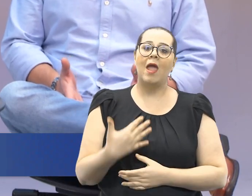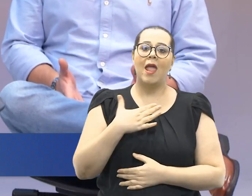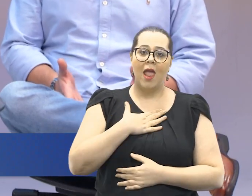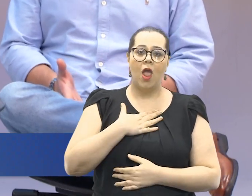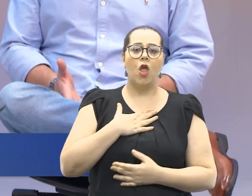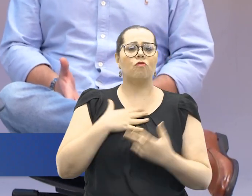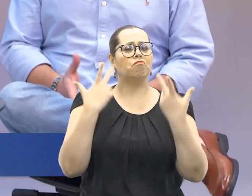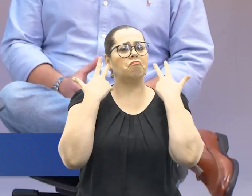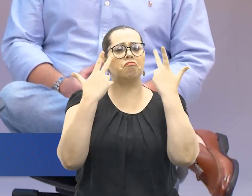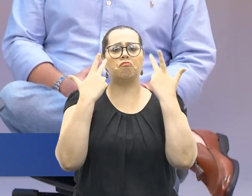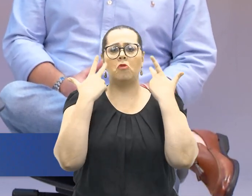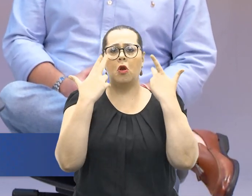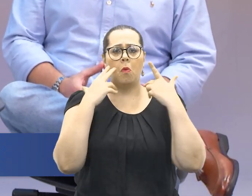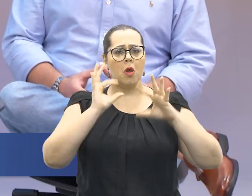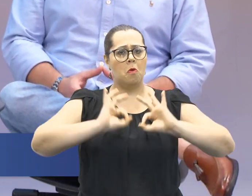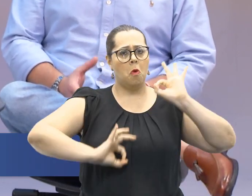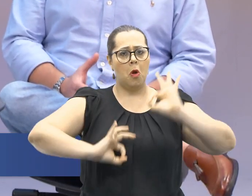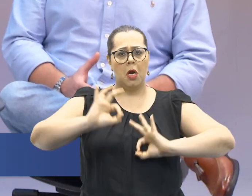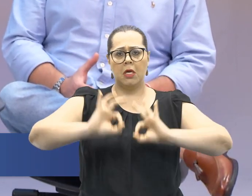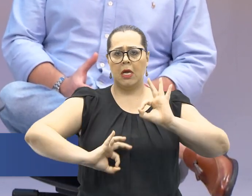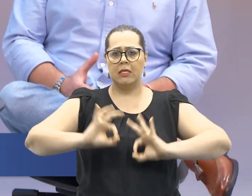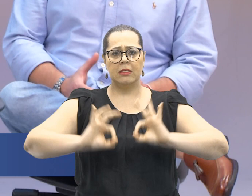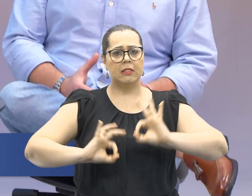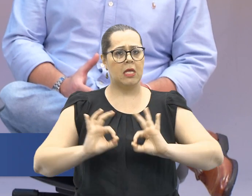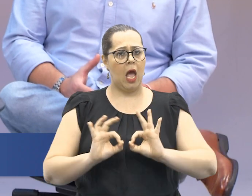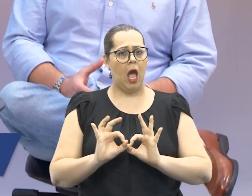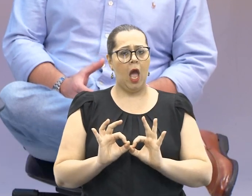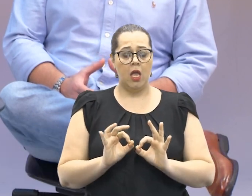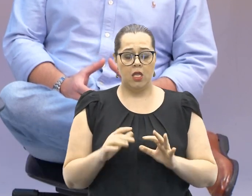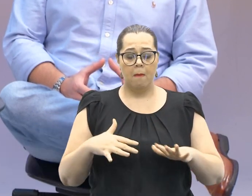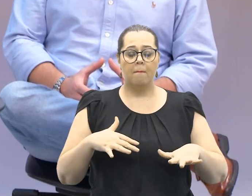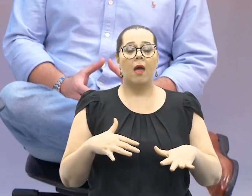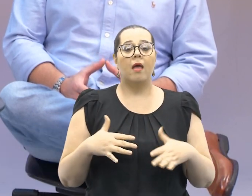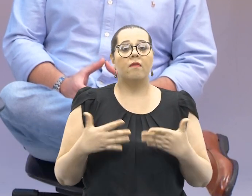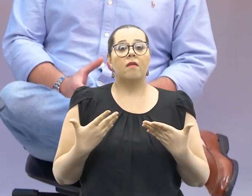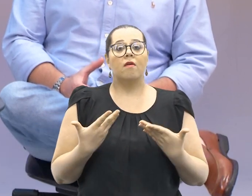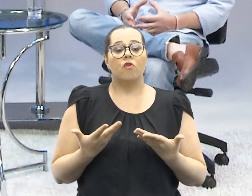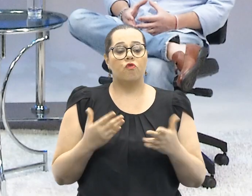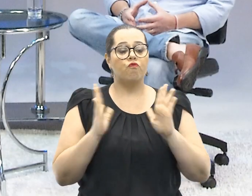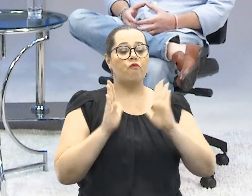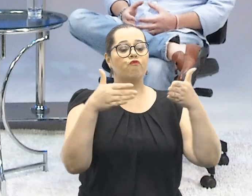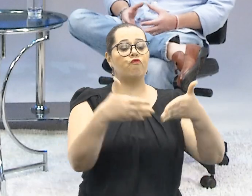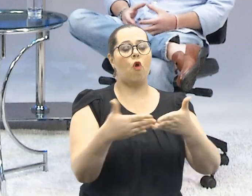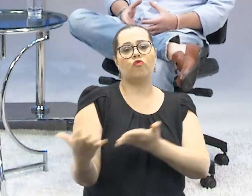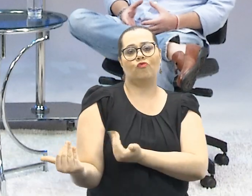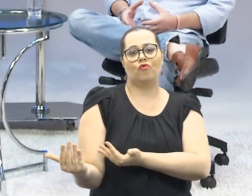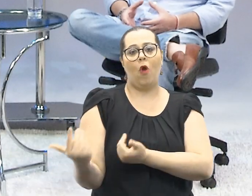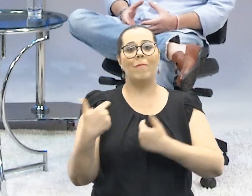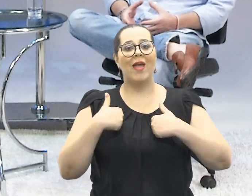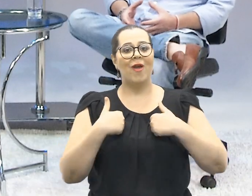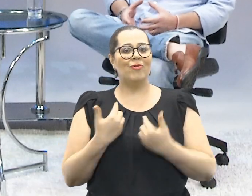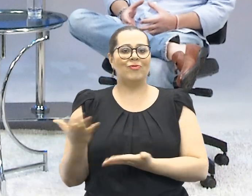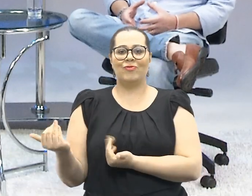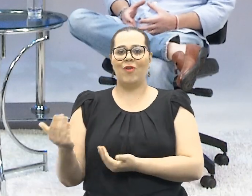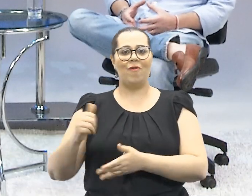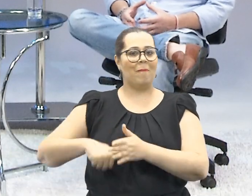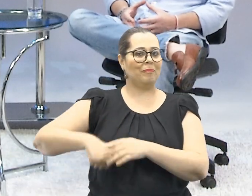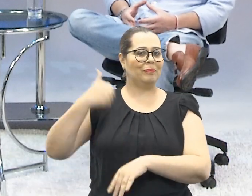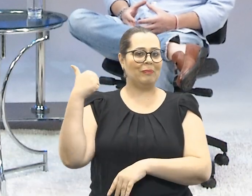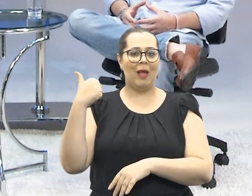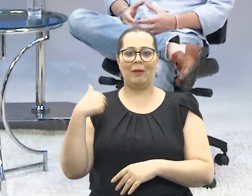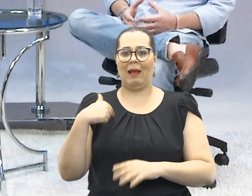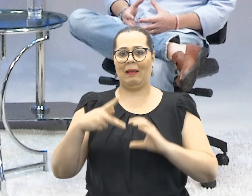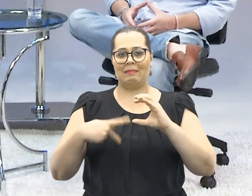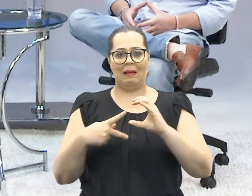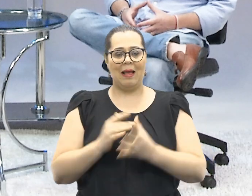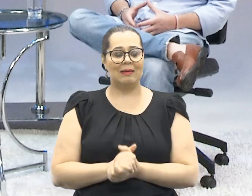vereador mais jovem da casa. E eu vim do movimento estudantil. Eu nasci, a chama da política acendeu em